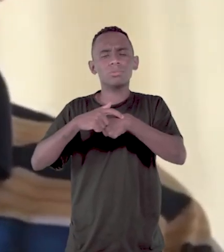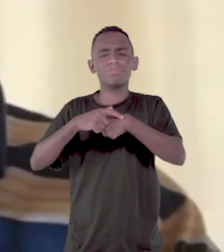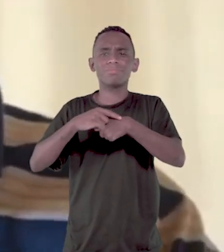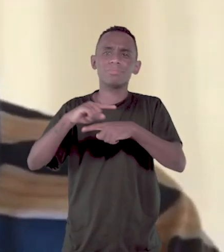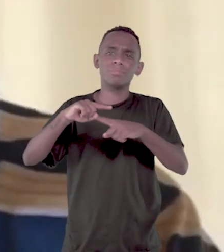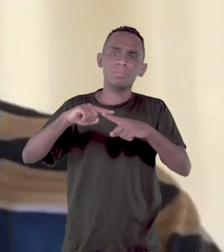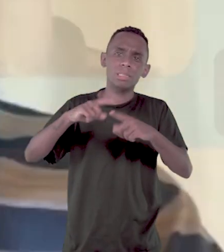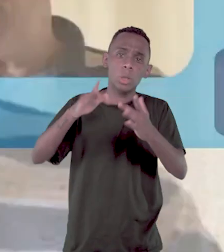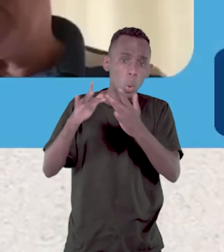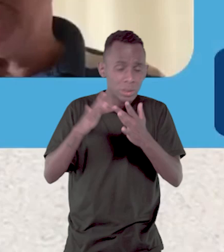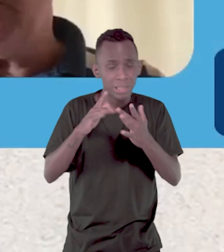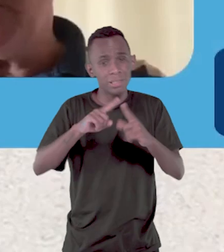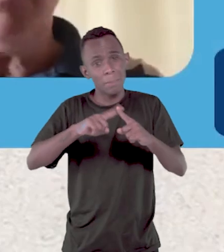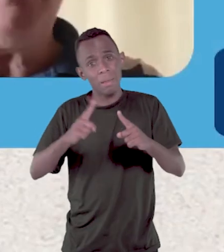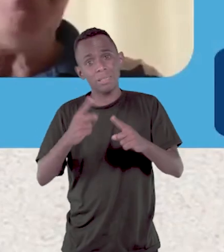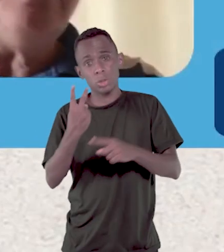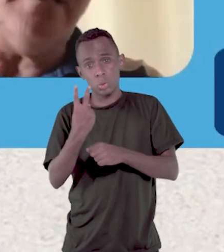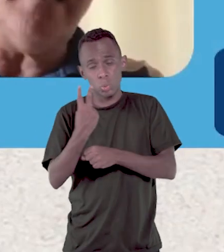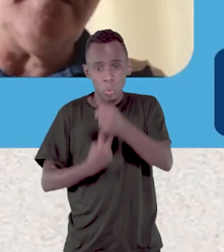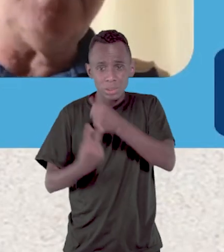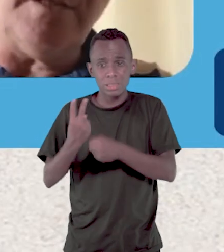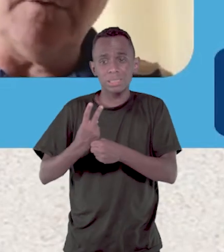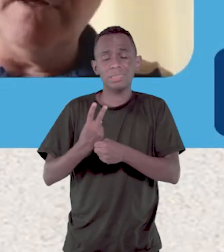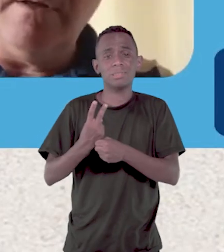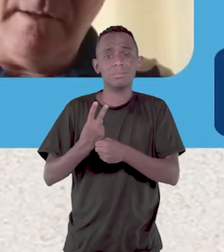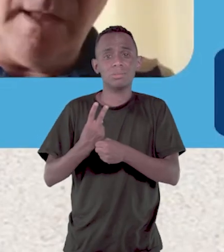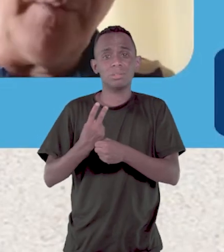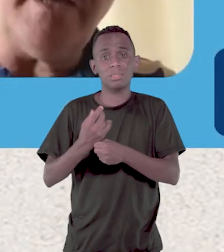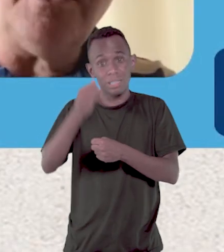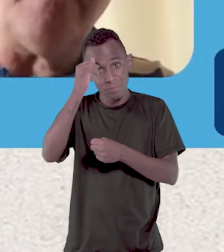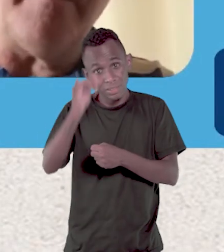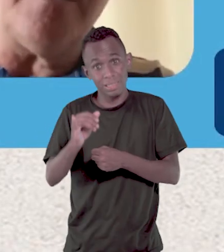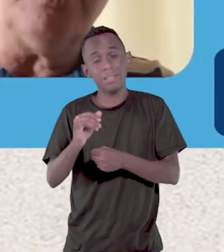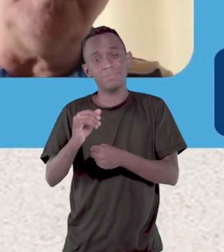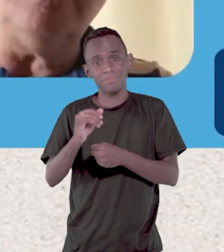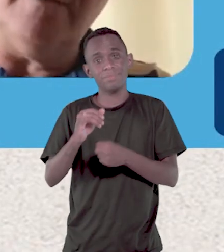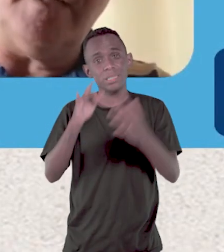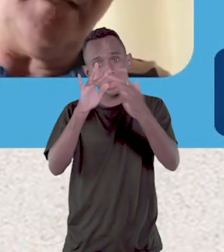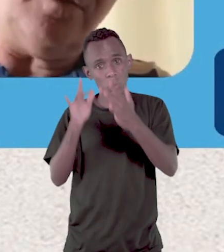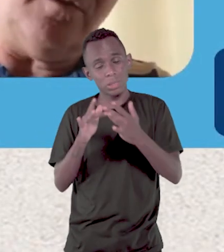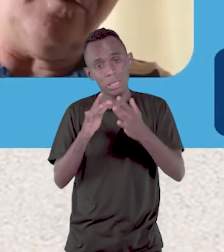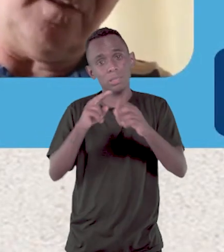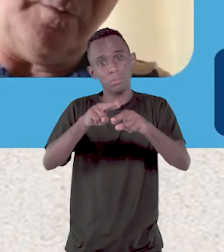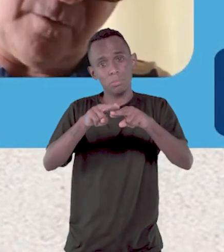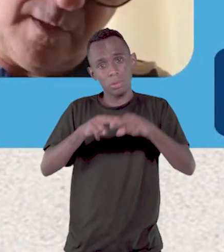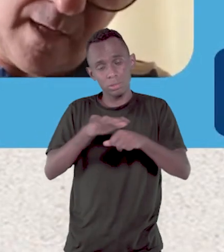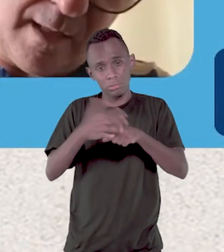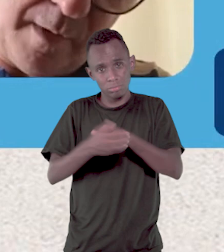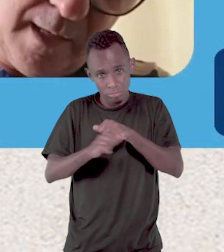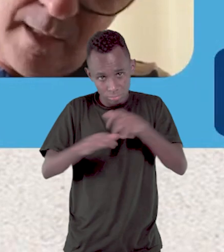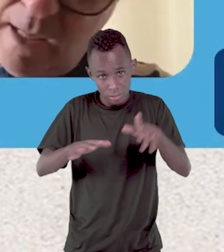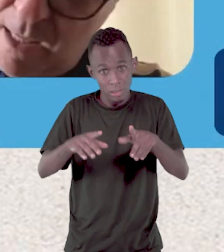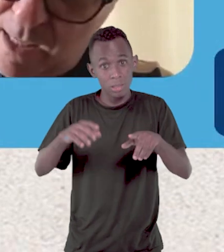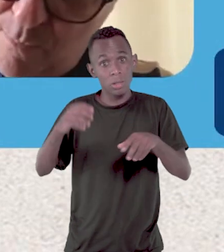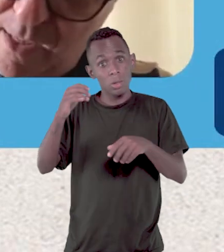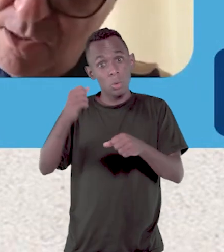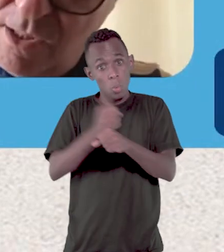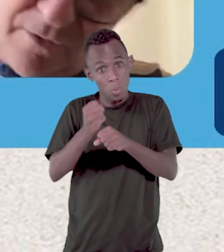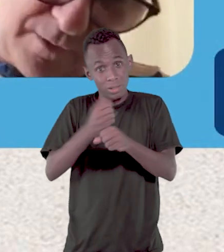2 últimos anos, né, nós estivemos impedidos, aliás, este ano também, já vai mais um ano, na verdade, que nós estamos, de certa